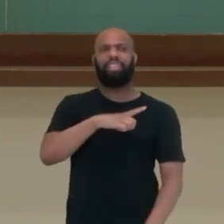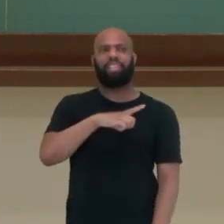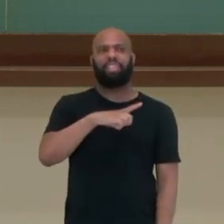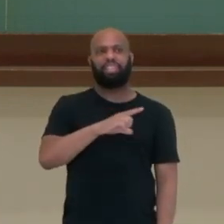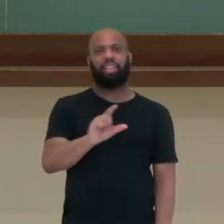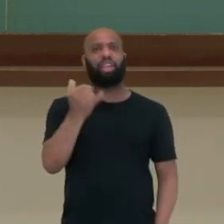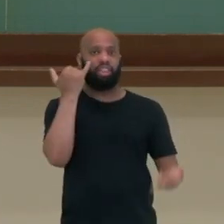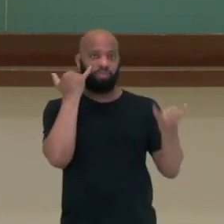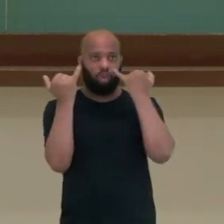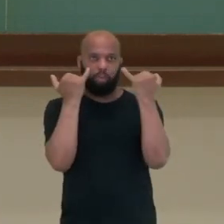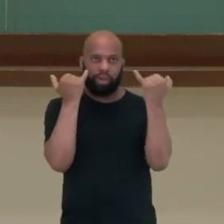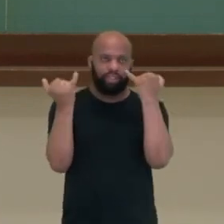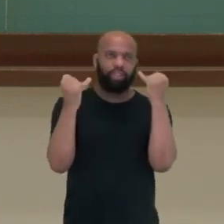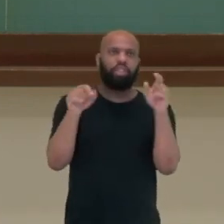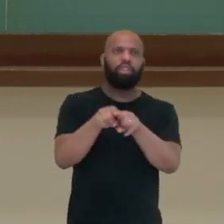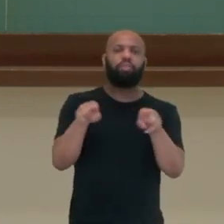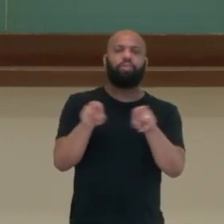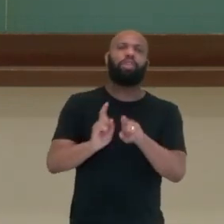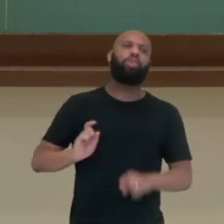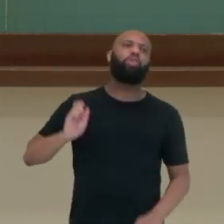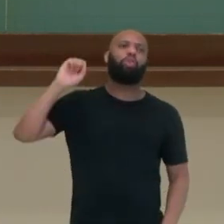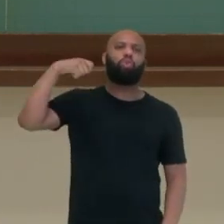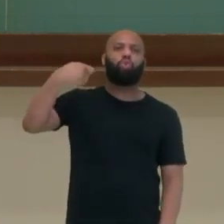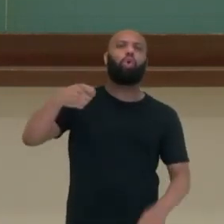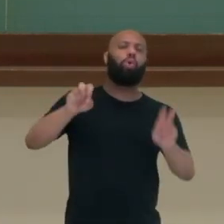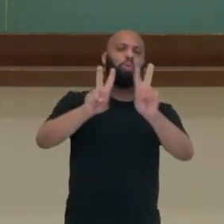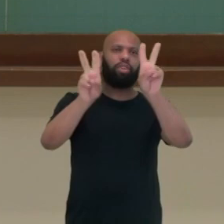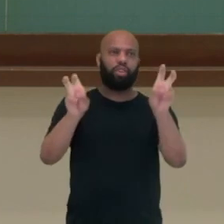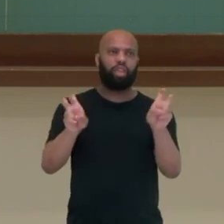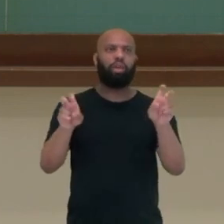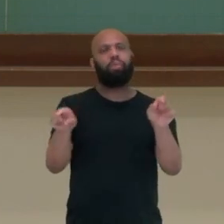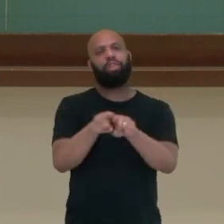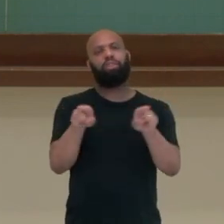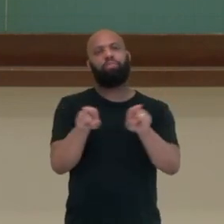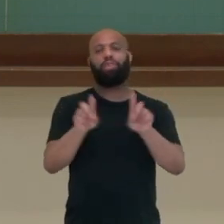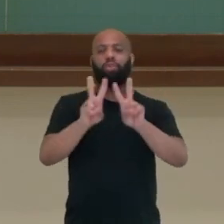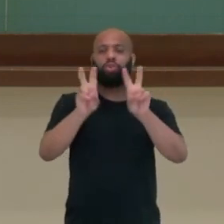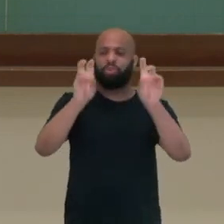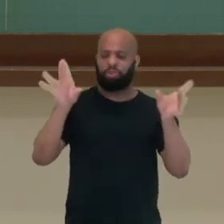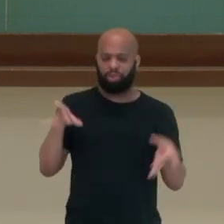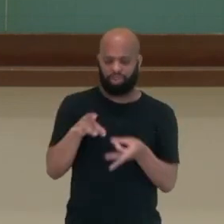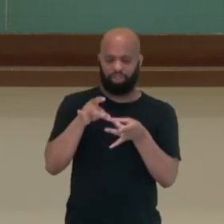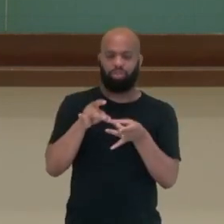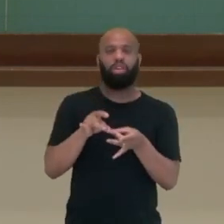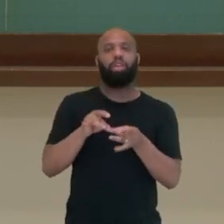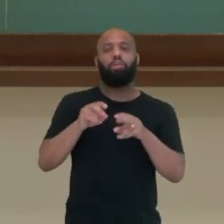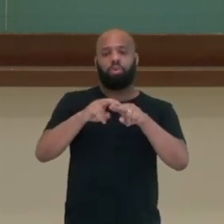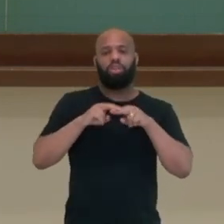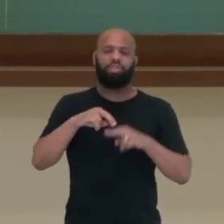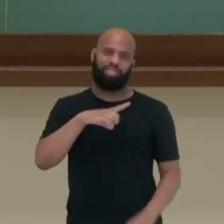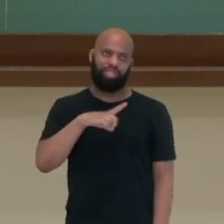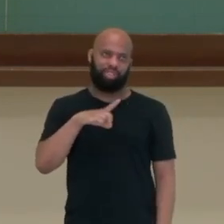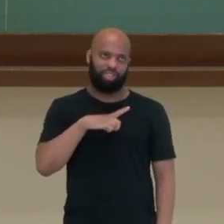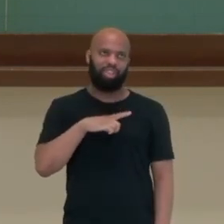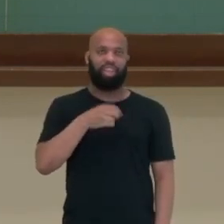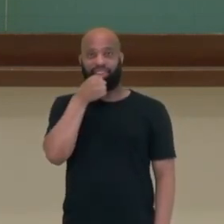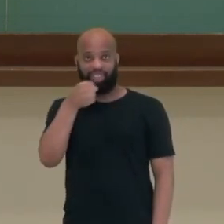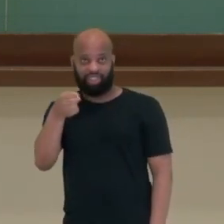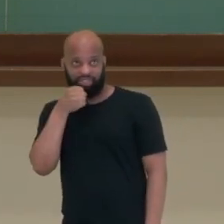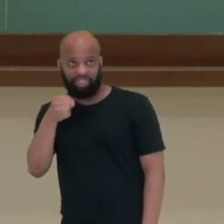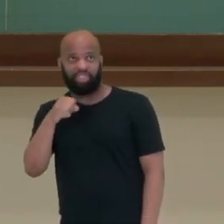declarações, informações a respeito de um assunto, de um tema específico. É para isso que ele serve. Então, a